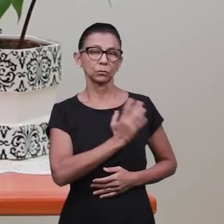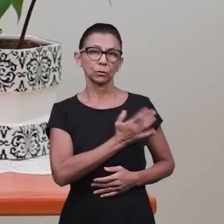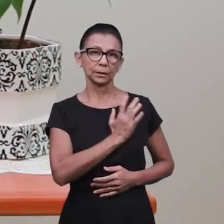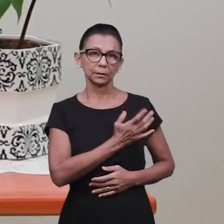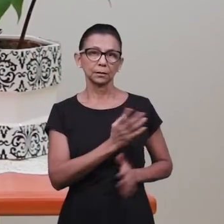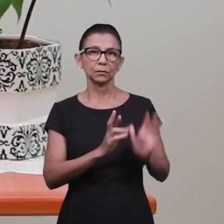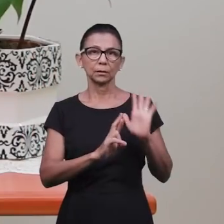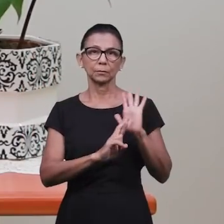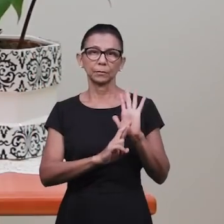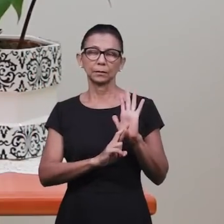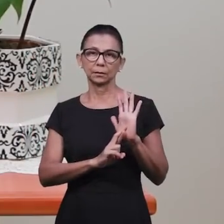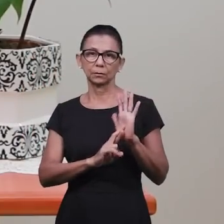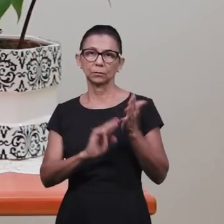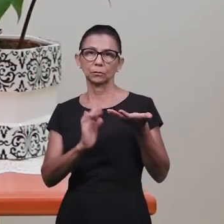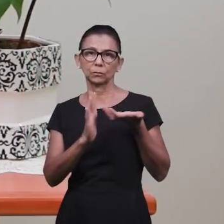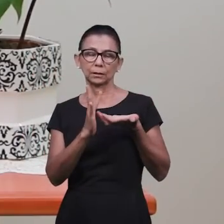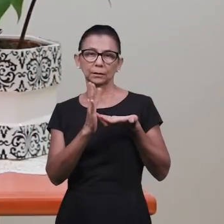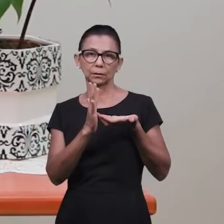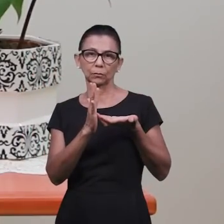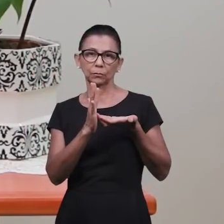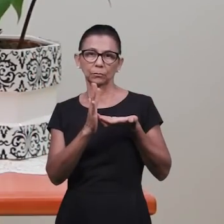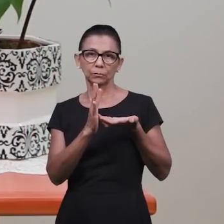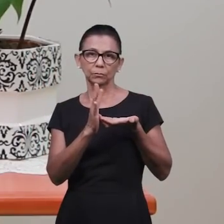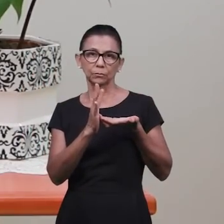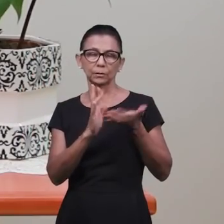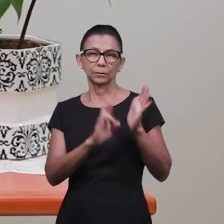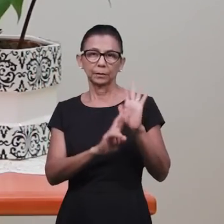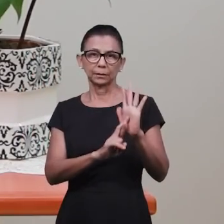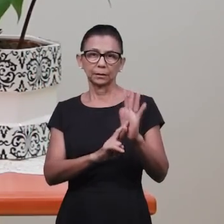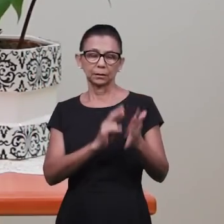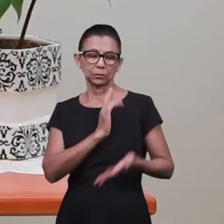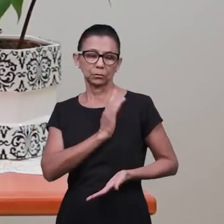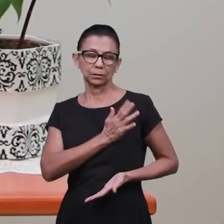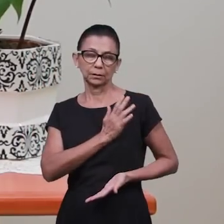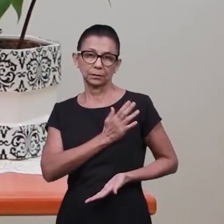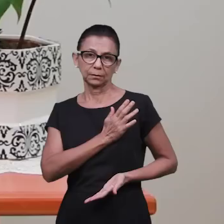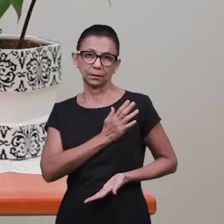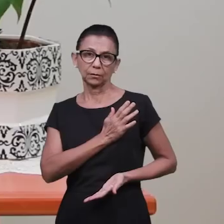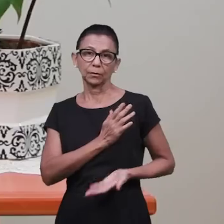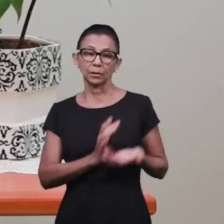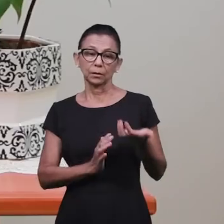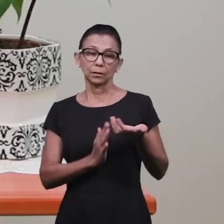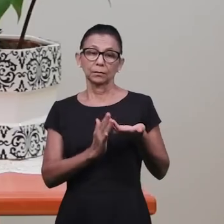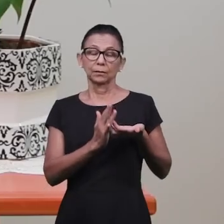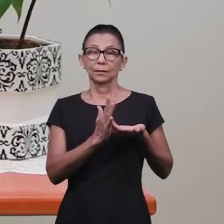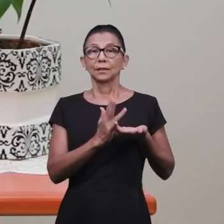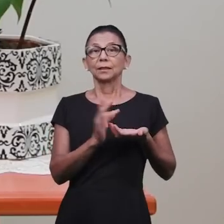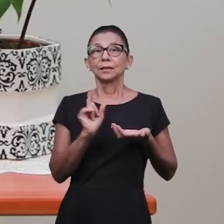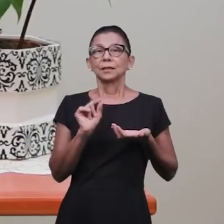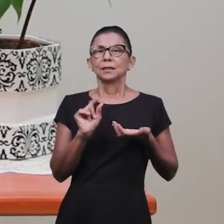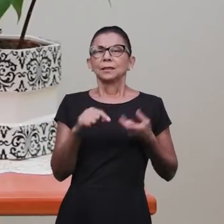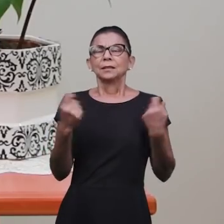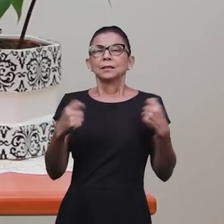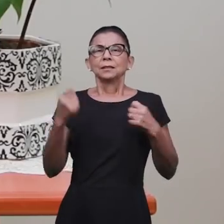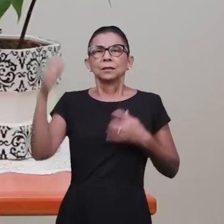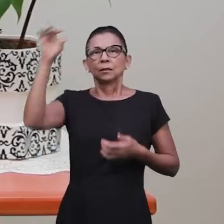nosso coração, a candeia, ela representa o nosso coração. Então ela